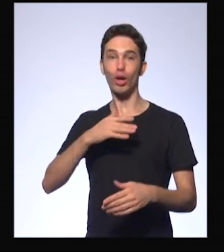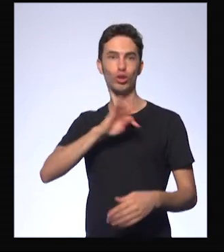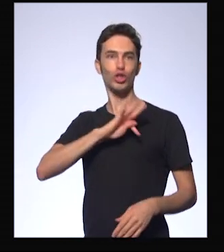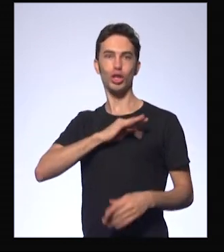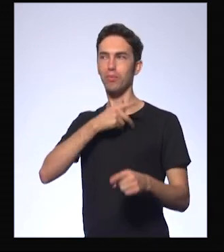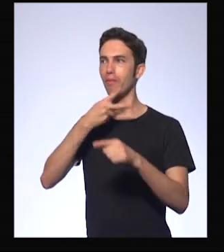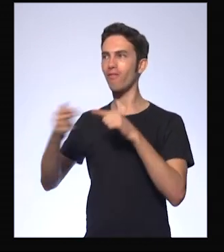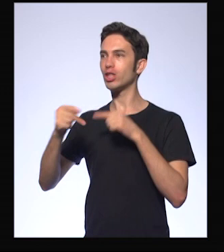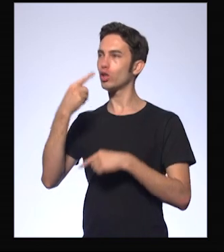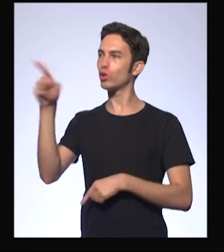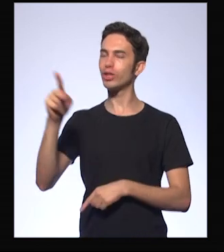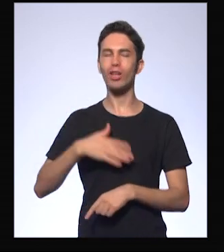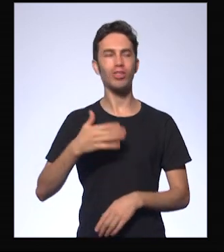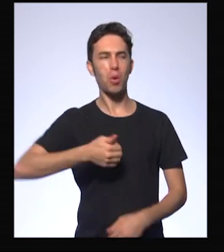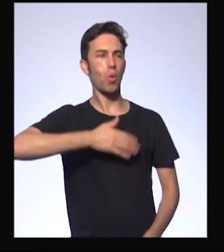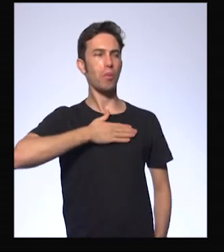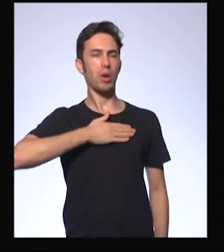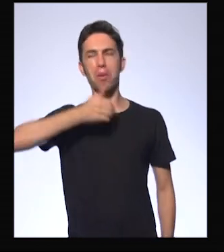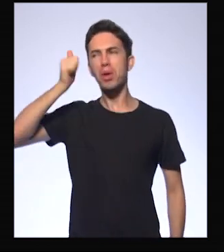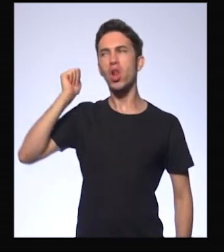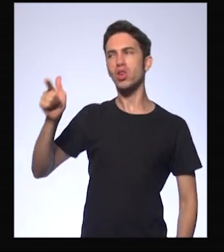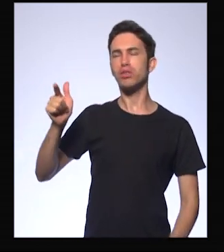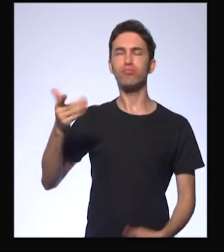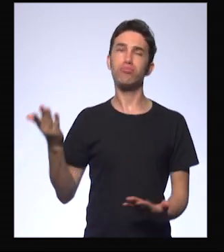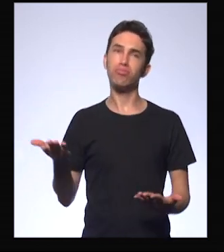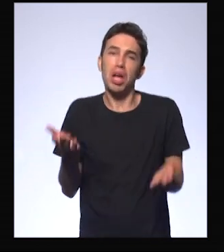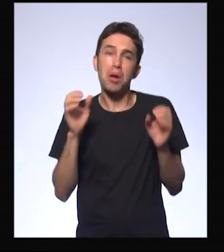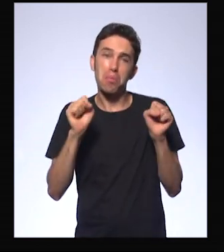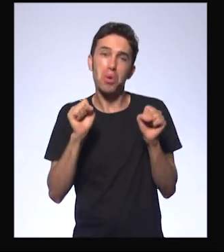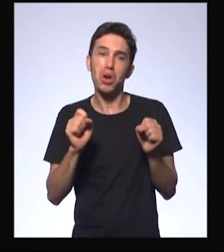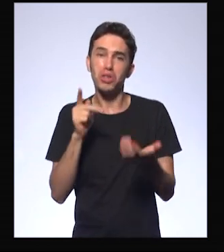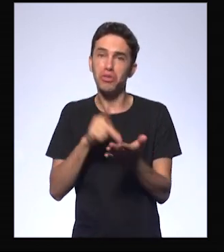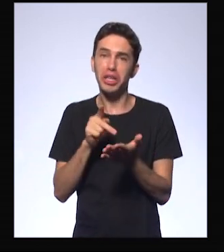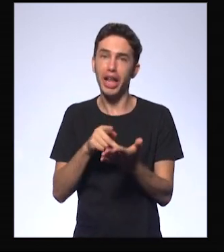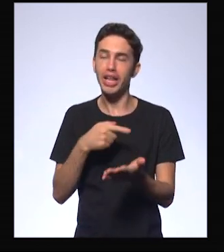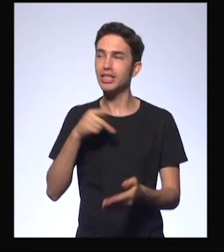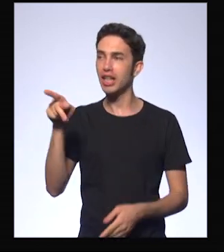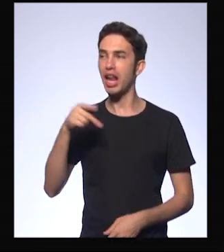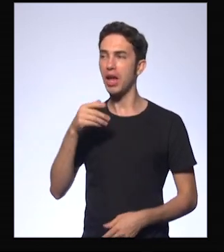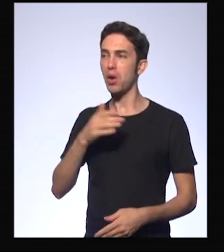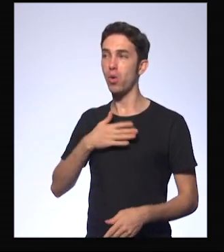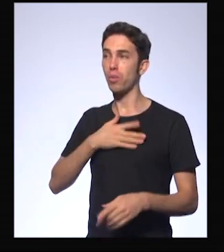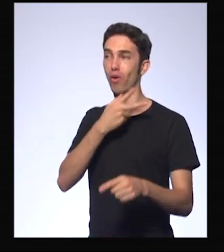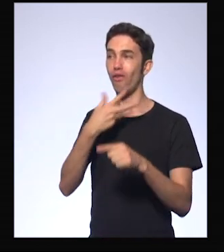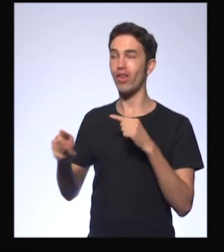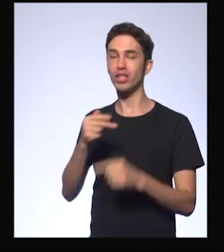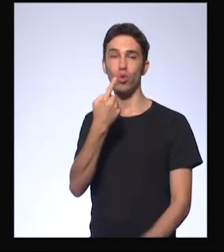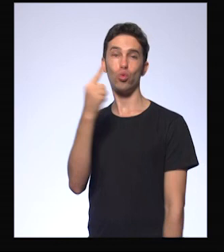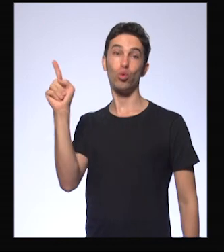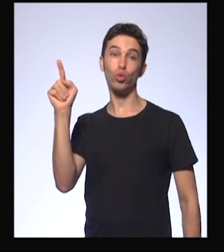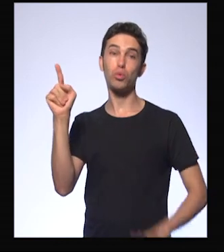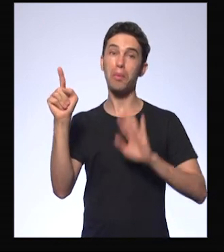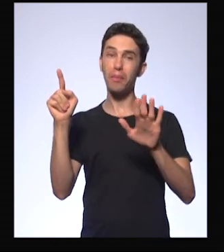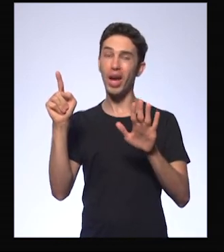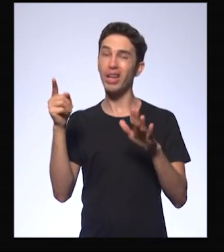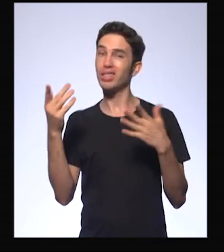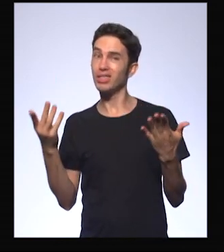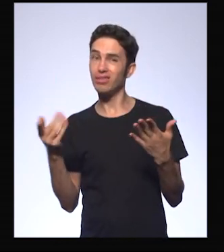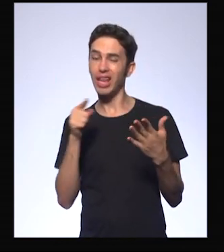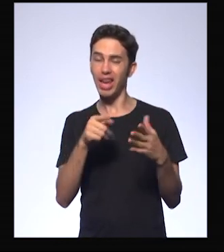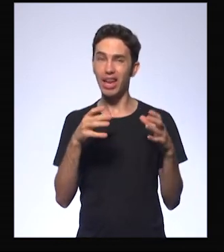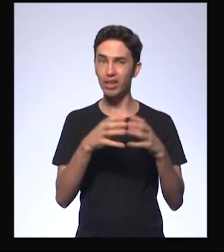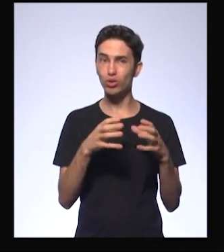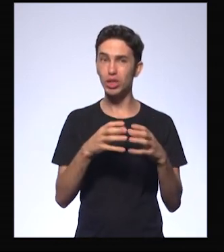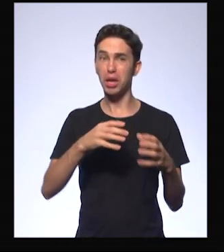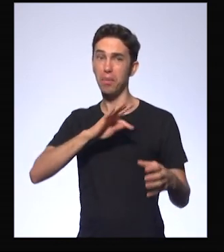ele é melhor. Isso pode até ser uma verdade, que meu time possa ter ganho do seu no último jogo, mas não necessariamente é